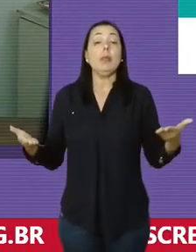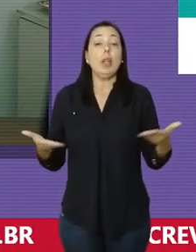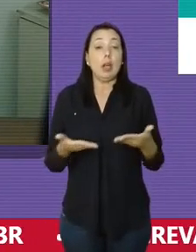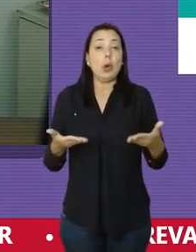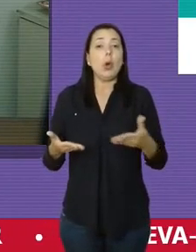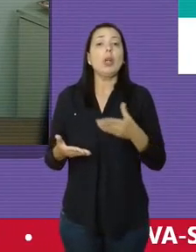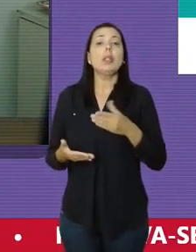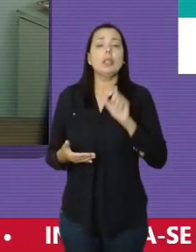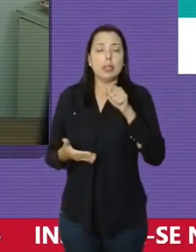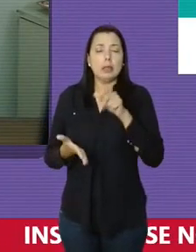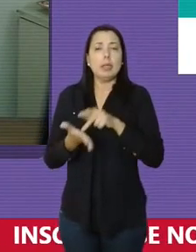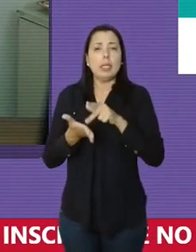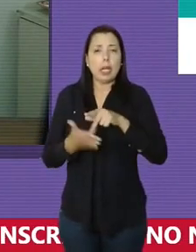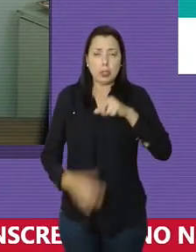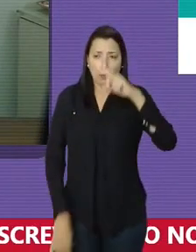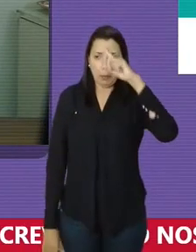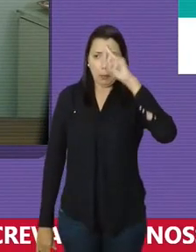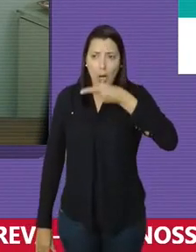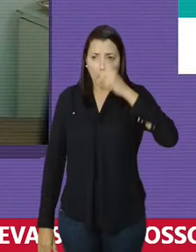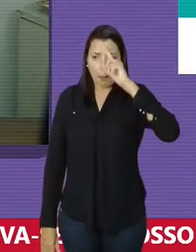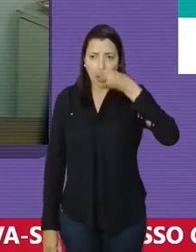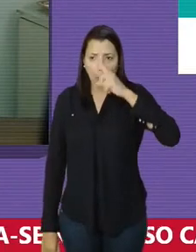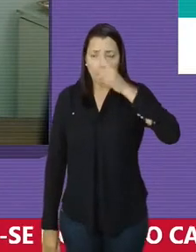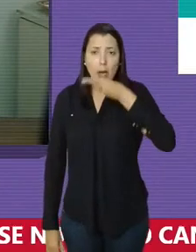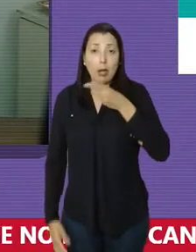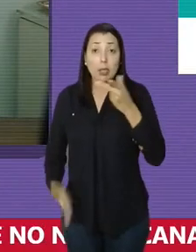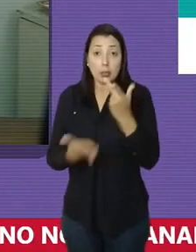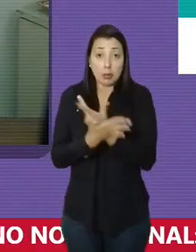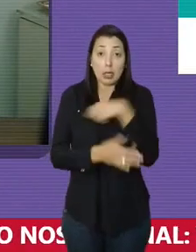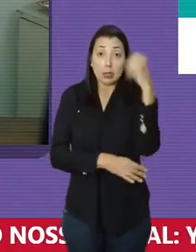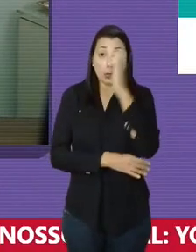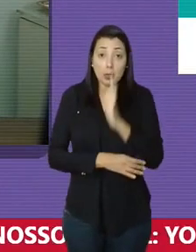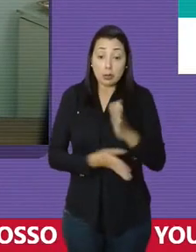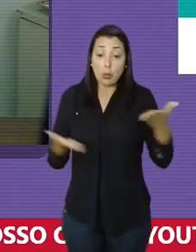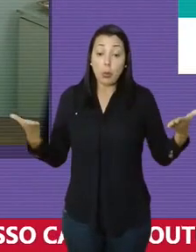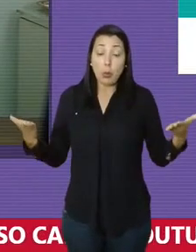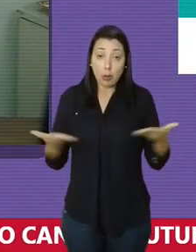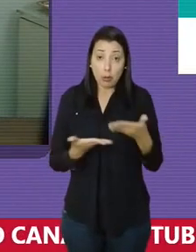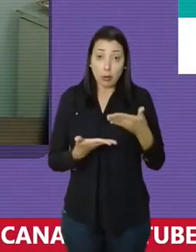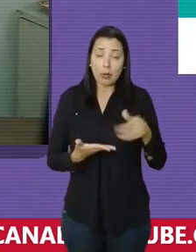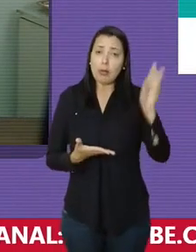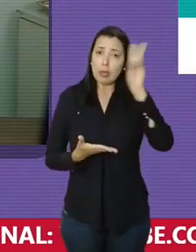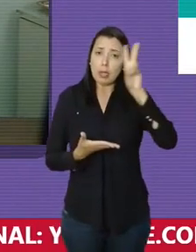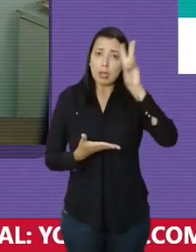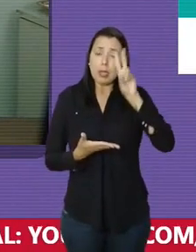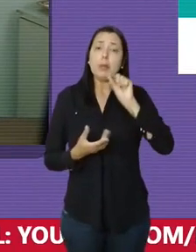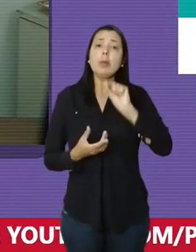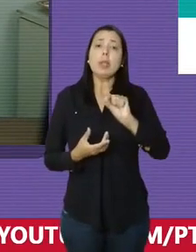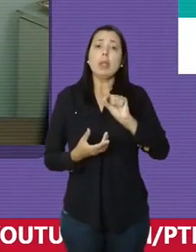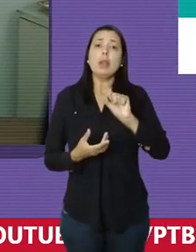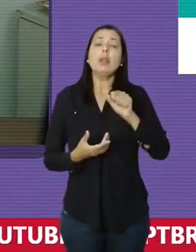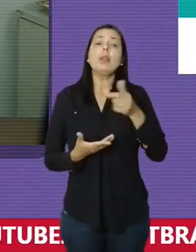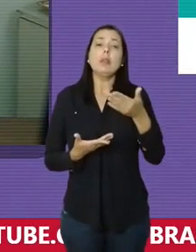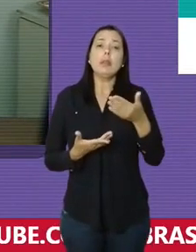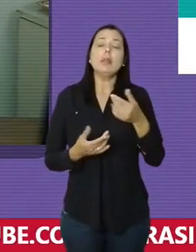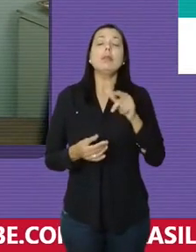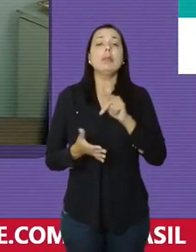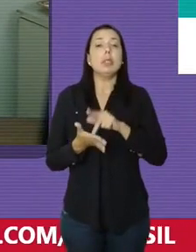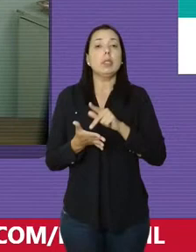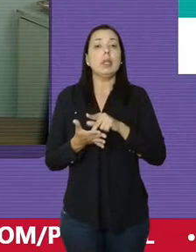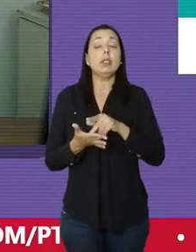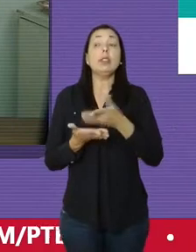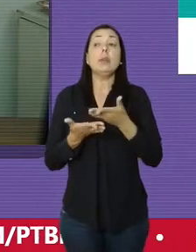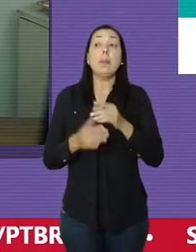plenamente ditatorial. Muito do que acontece no Brasil neste momento faz lembrar as ditaduras. Sobre